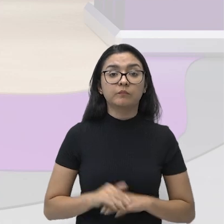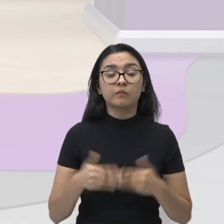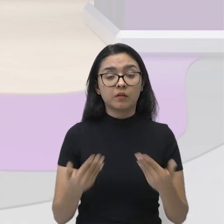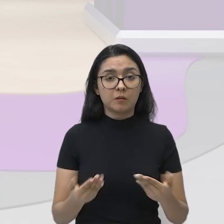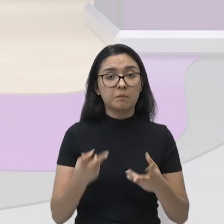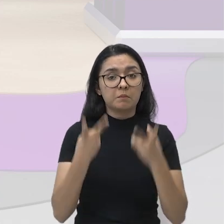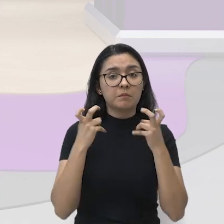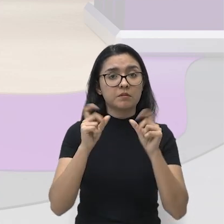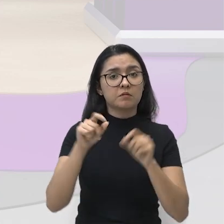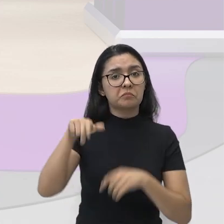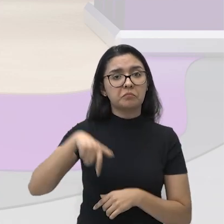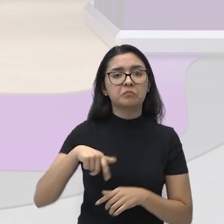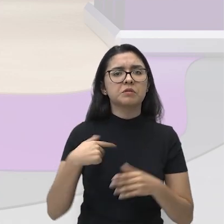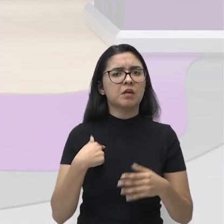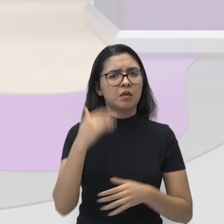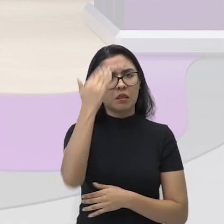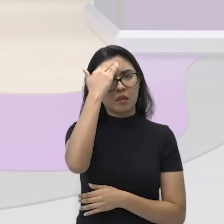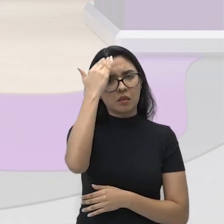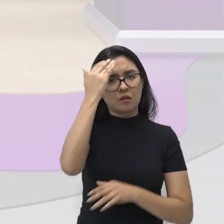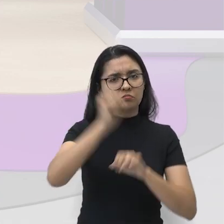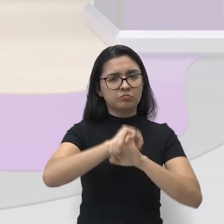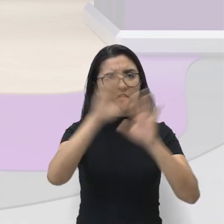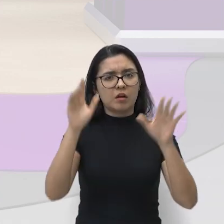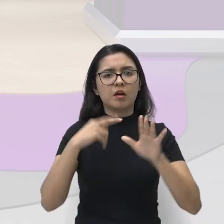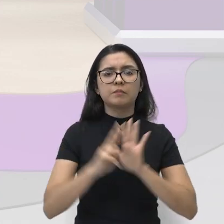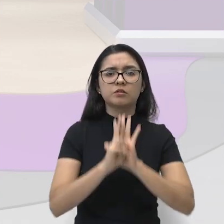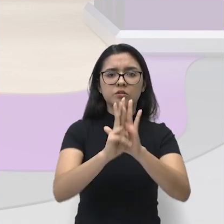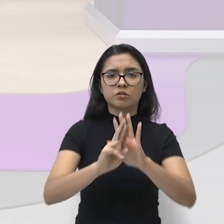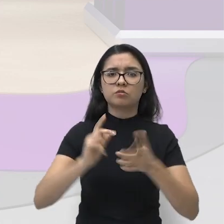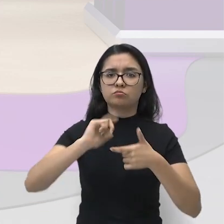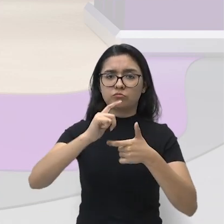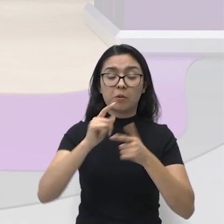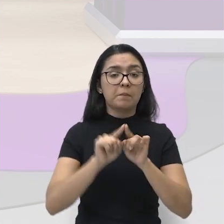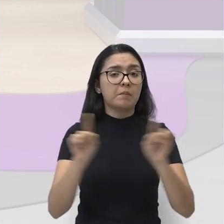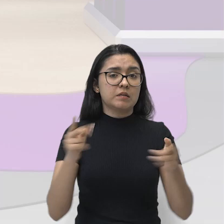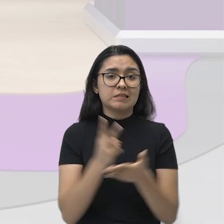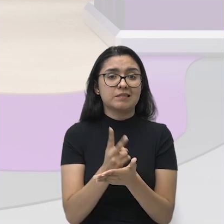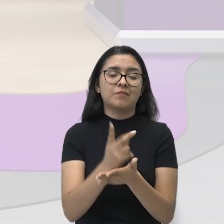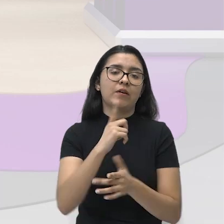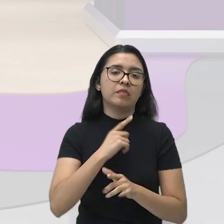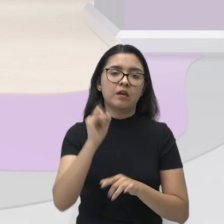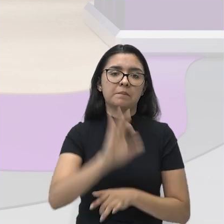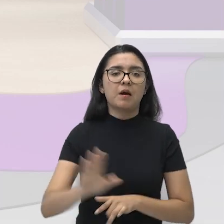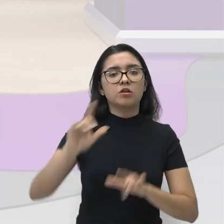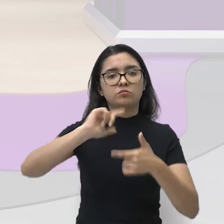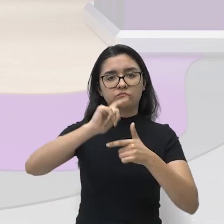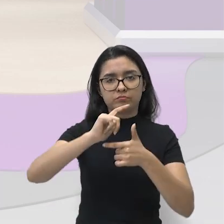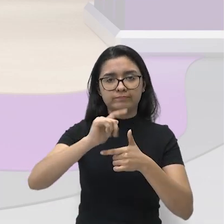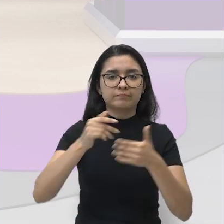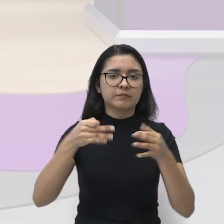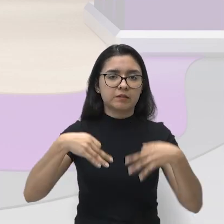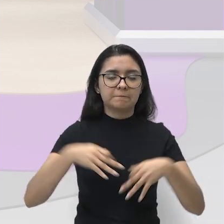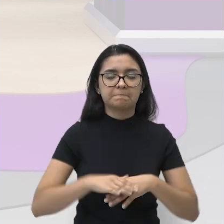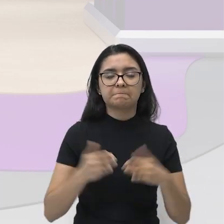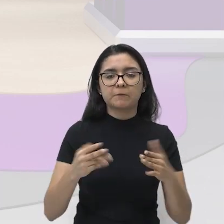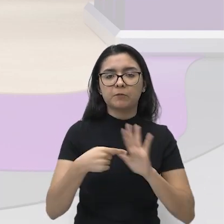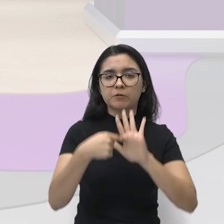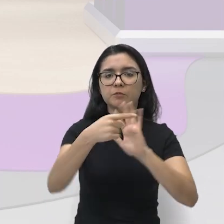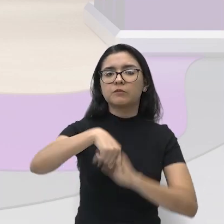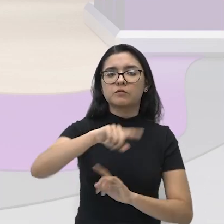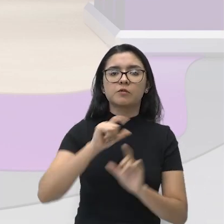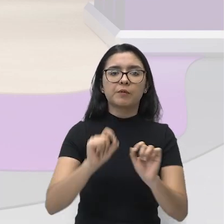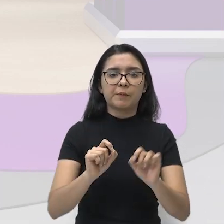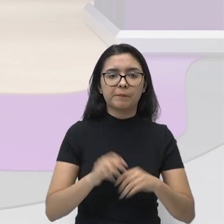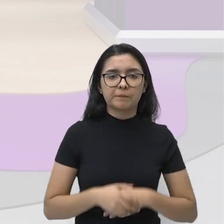Bom, percebi que você entendeu a representação geométrica, né? Mas nem sempre nós vamos ter a representação geométrica, tudo bem? Aí eu vou mostrar para